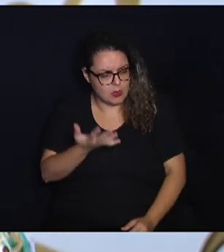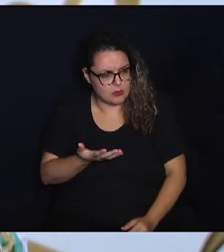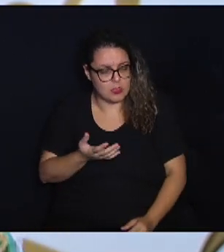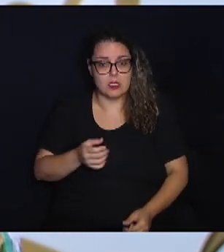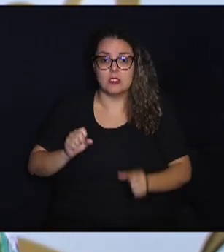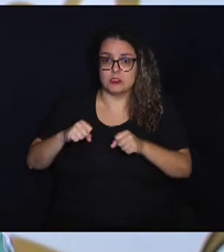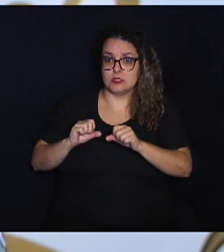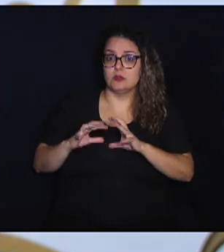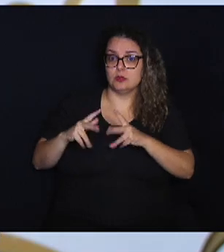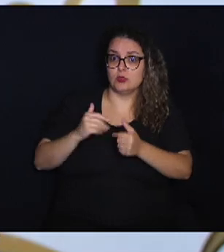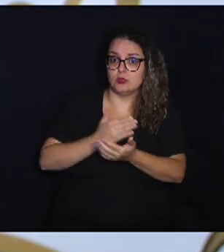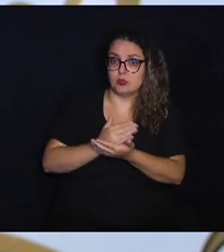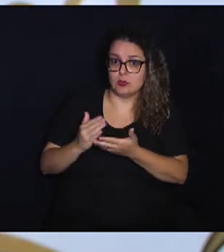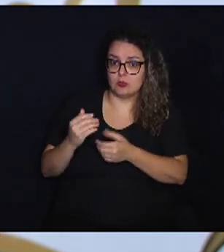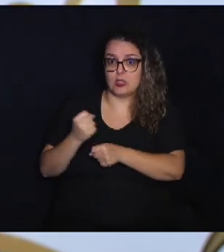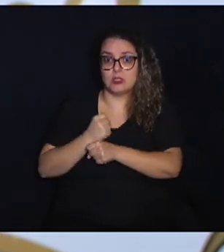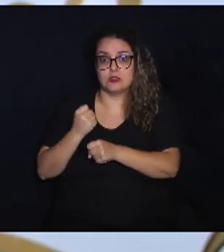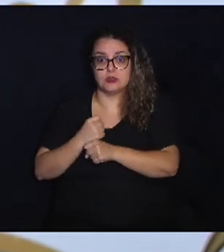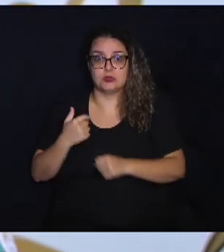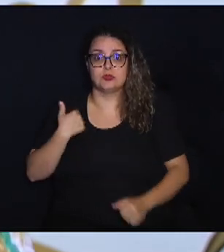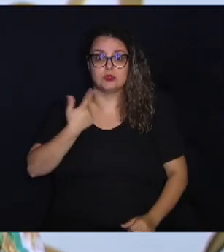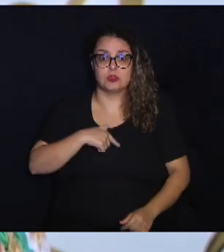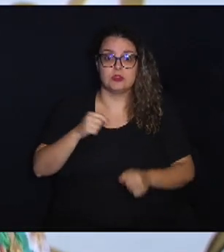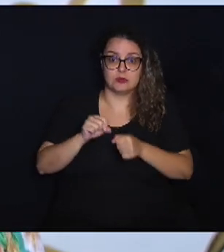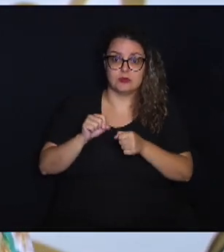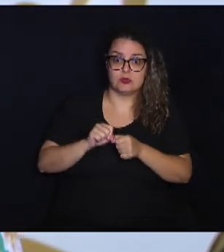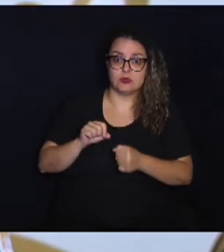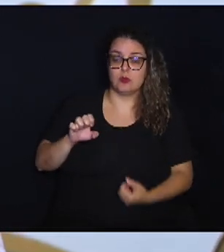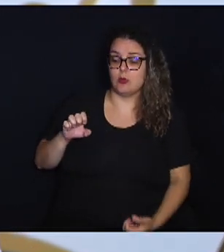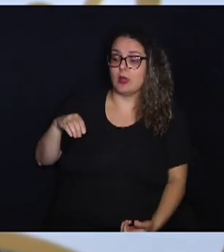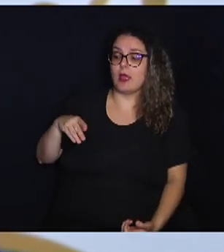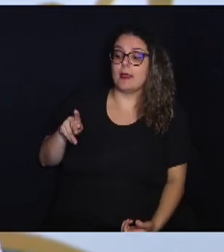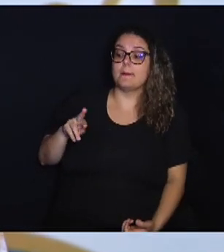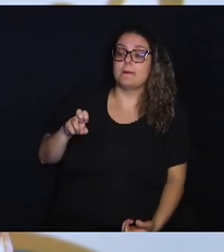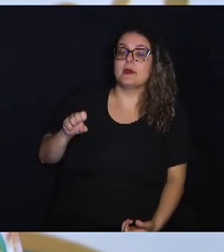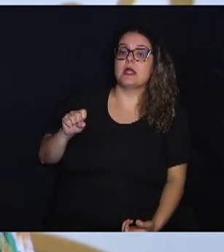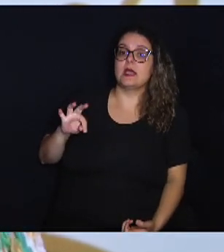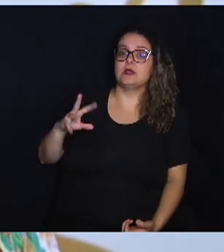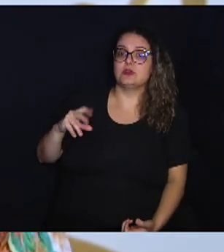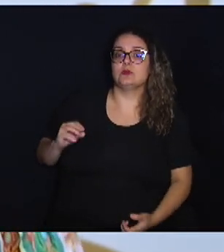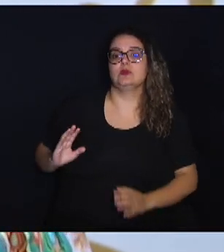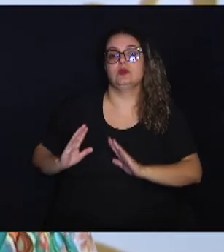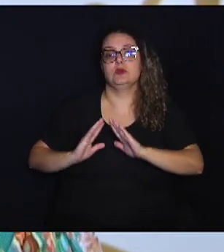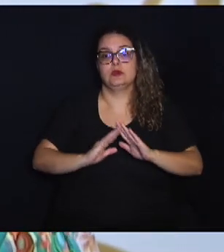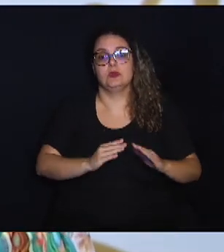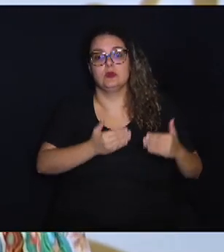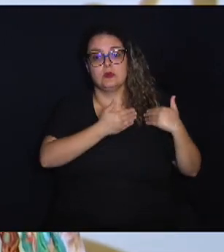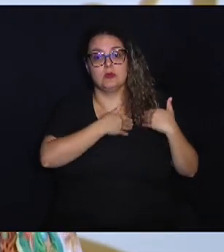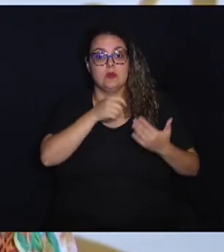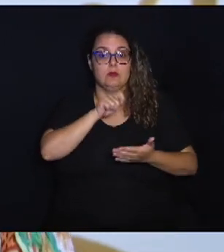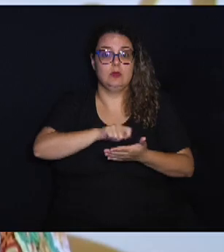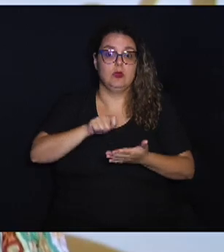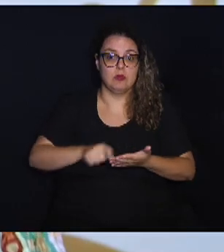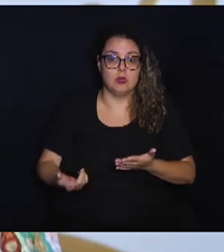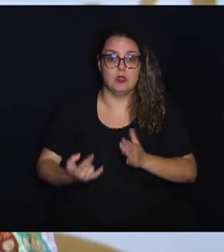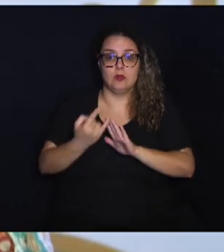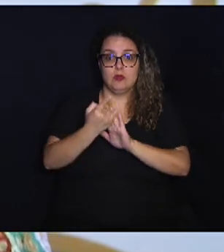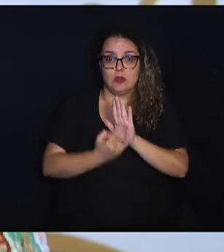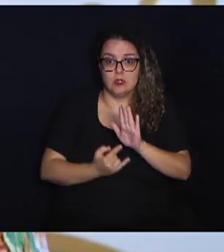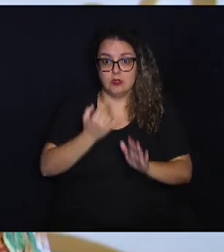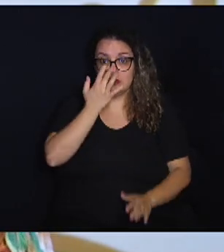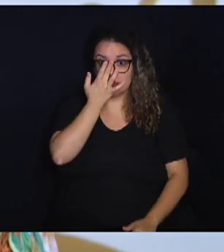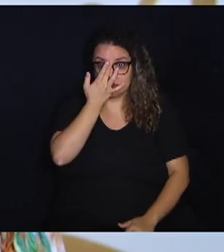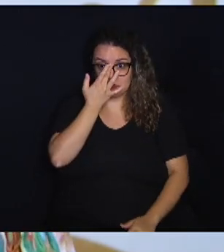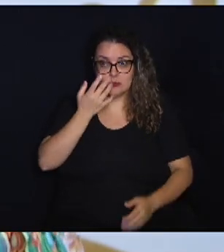todo começo de ano nós fazemos o empréstimo dos instrumentos, né? Os responsáveis assinam um documento que